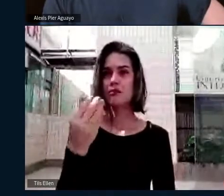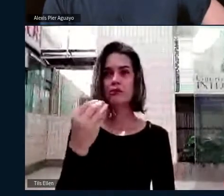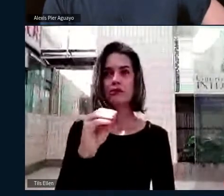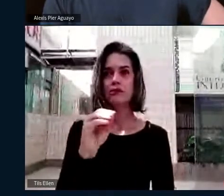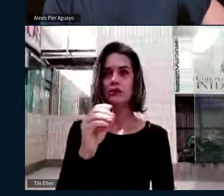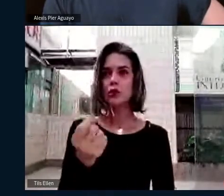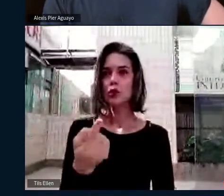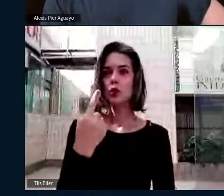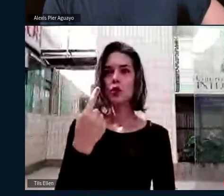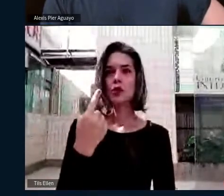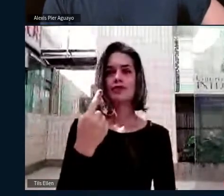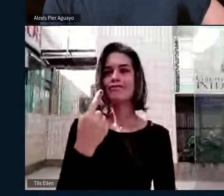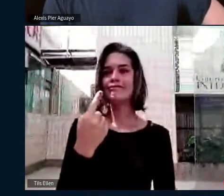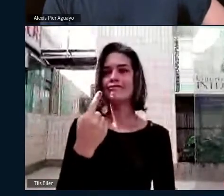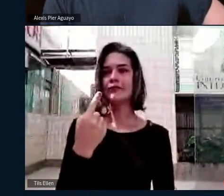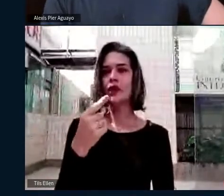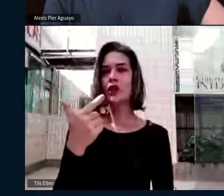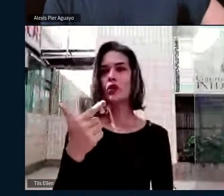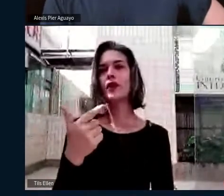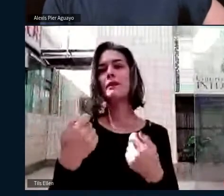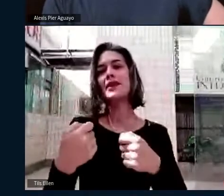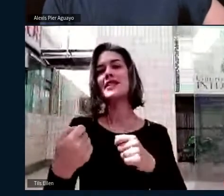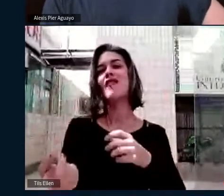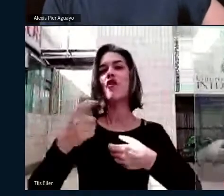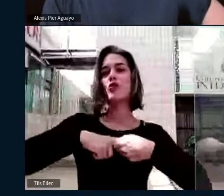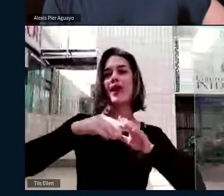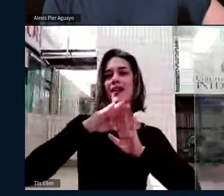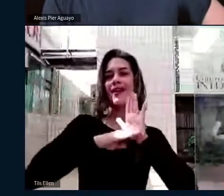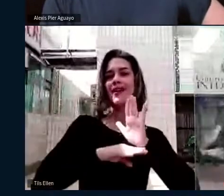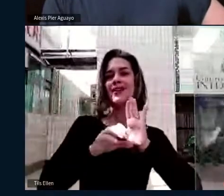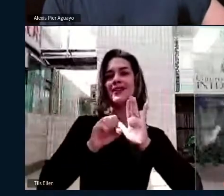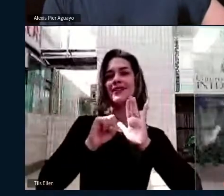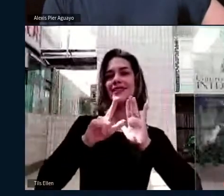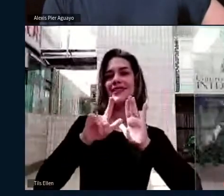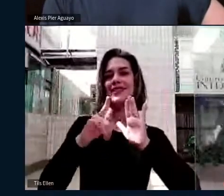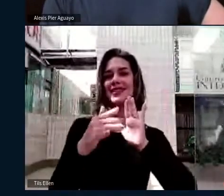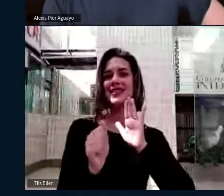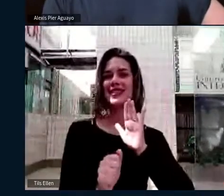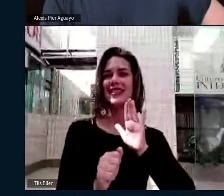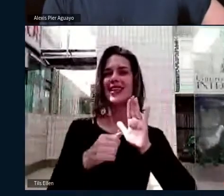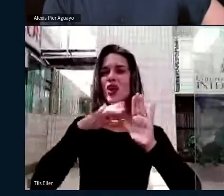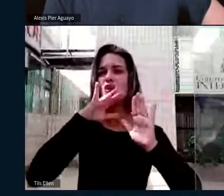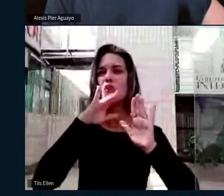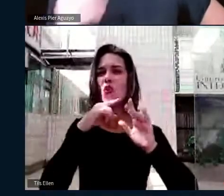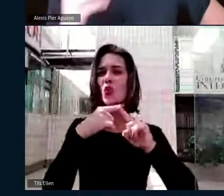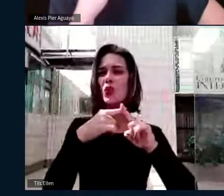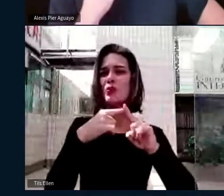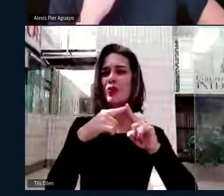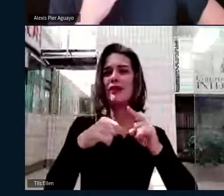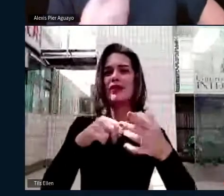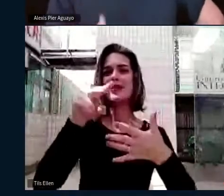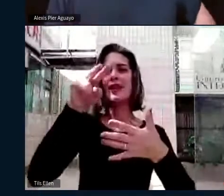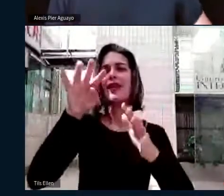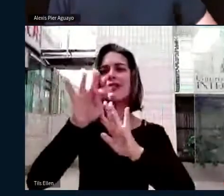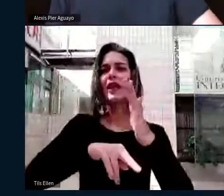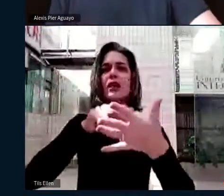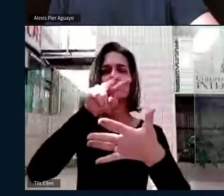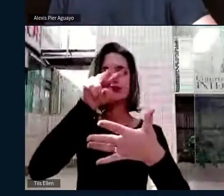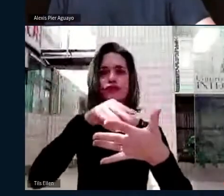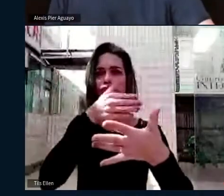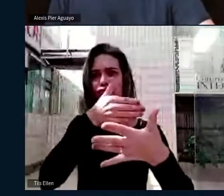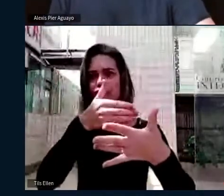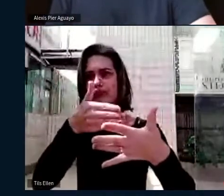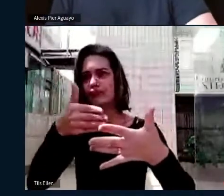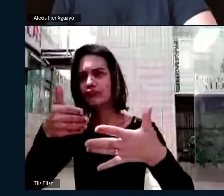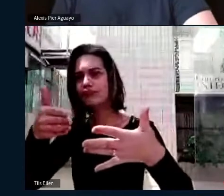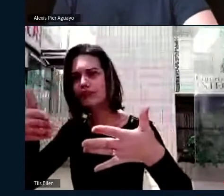tem que voltar lá no, na lista de siglas. Eu acho isso um pouco ruim, porque você está no fluxo do texto, então acho que antes de dizer